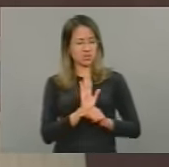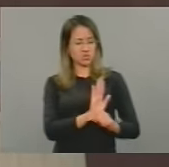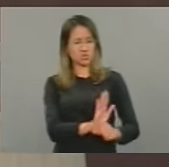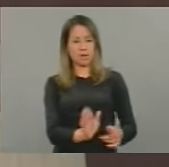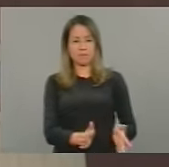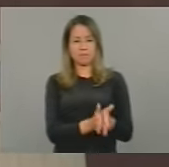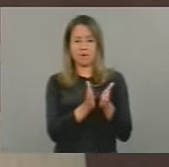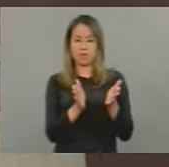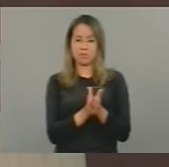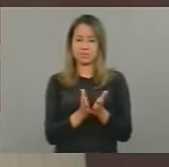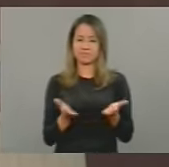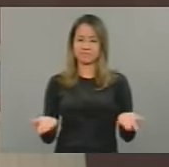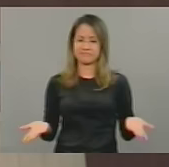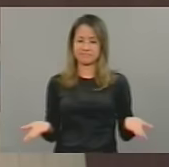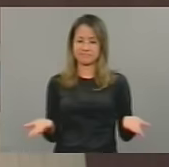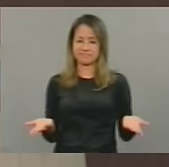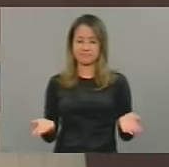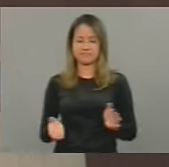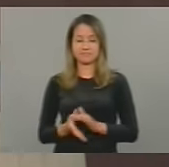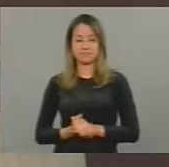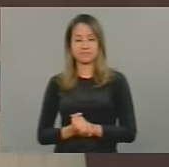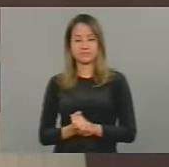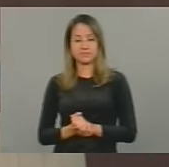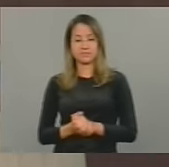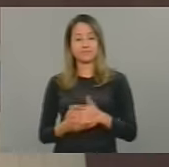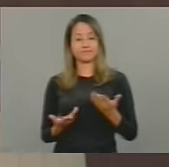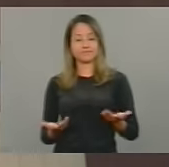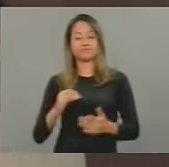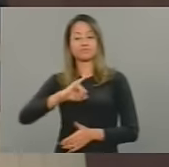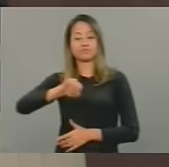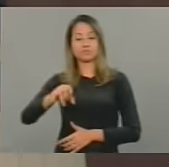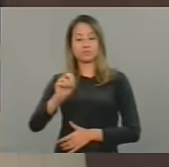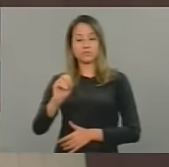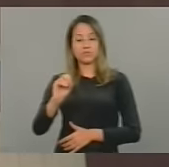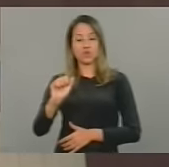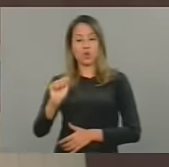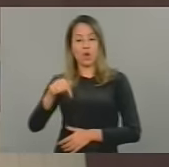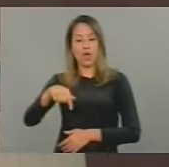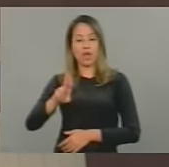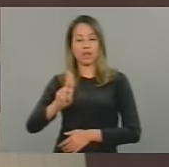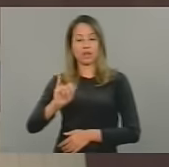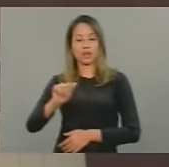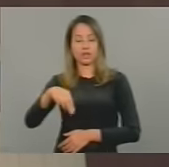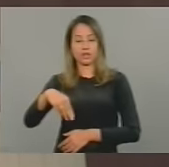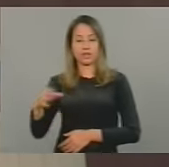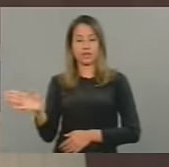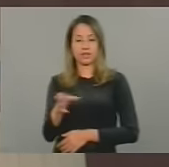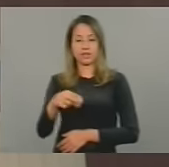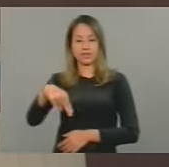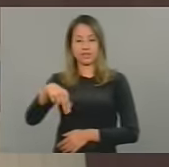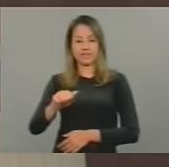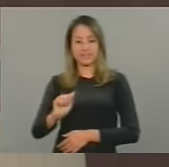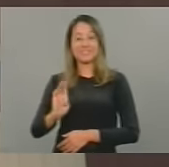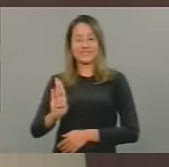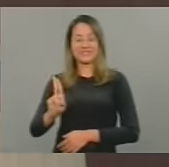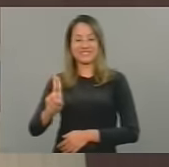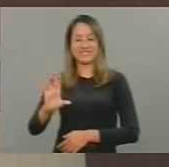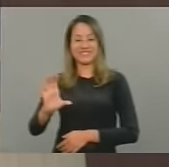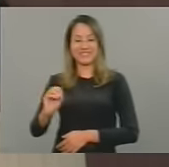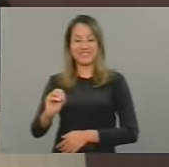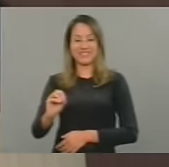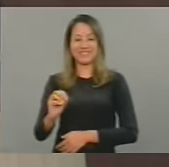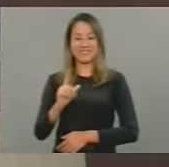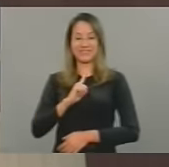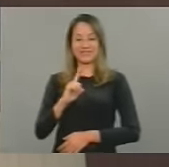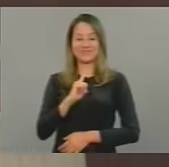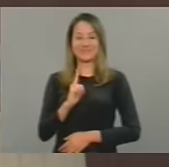ao do fascismo. Joaquim Nabuco, no século XIX, ele dizia uma coisa que me